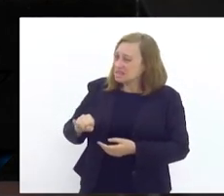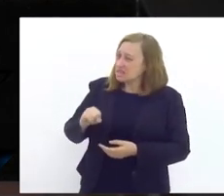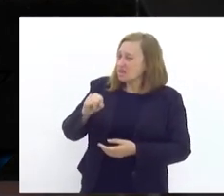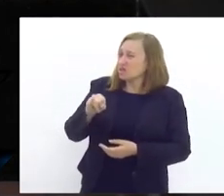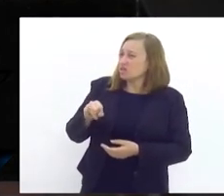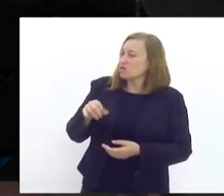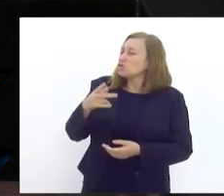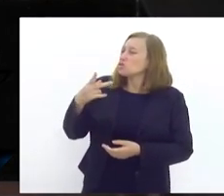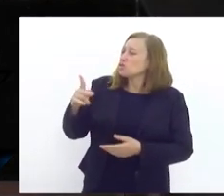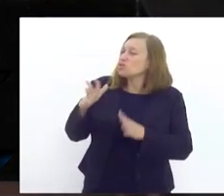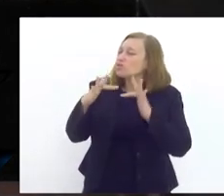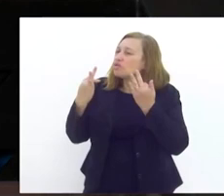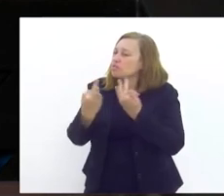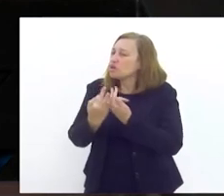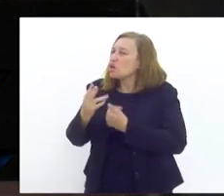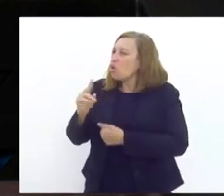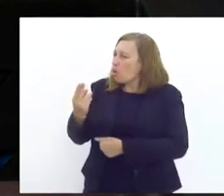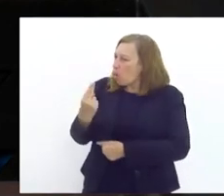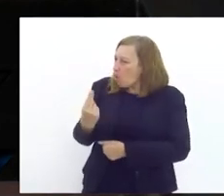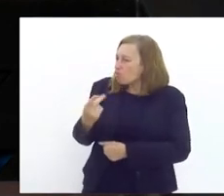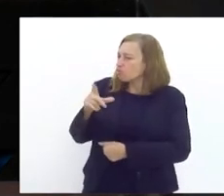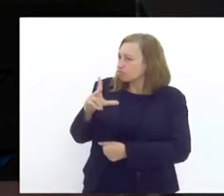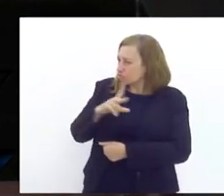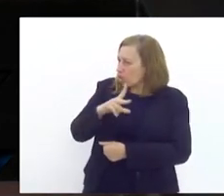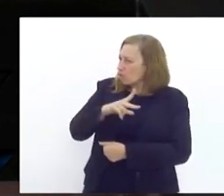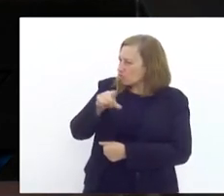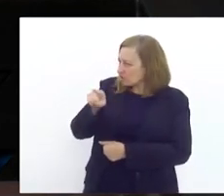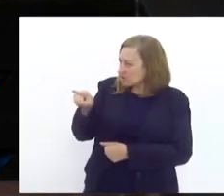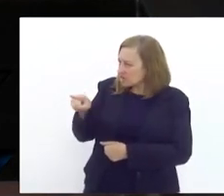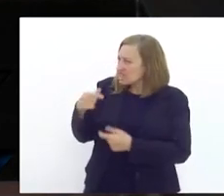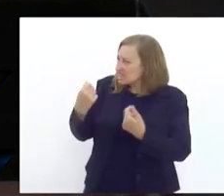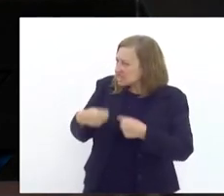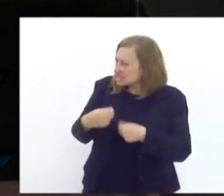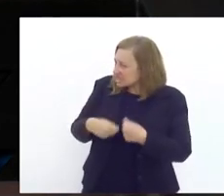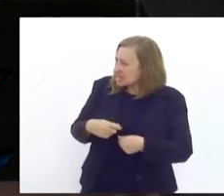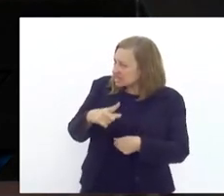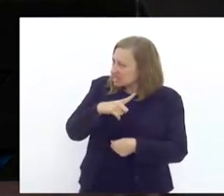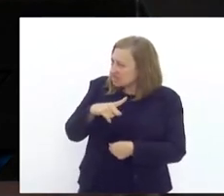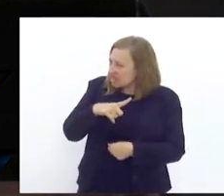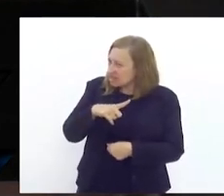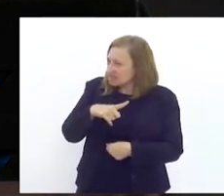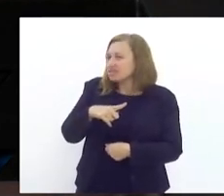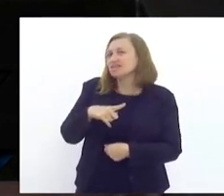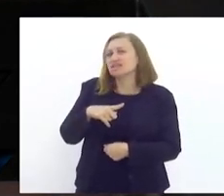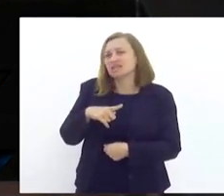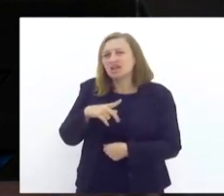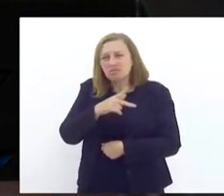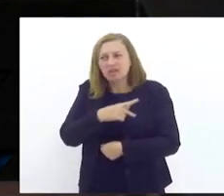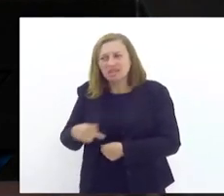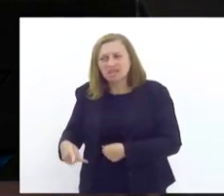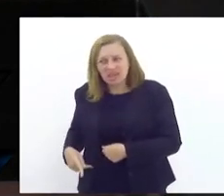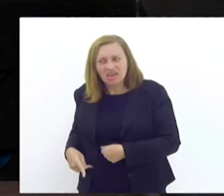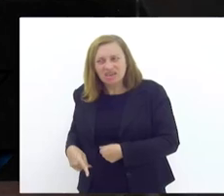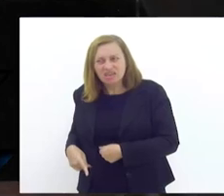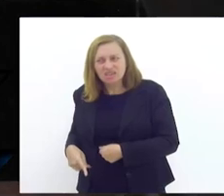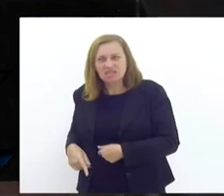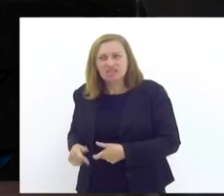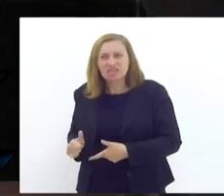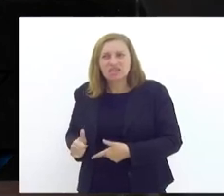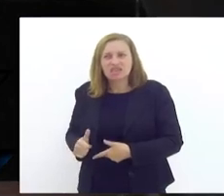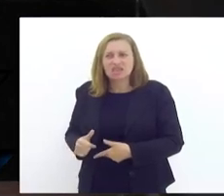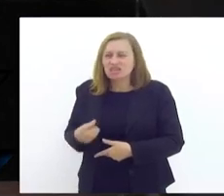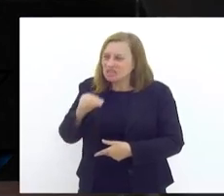deles ou propriamente eles tivesse passando a necessidade presidente de está sendo seu salário